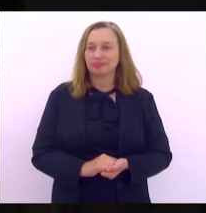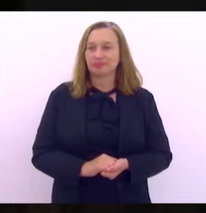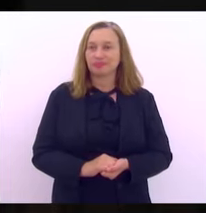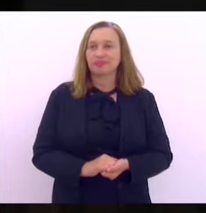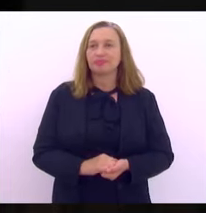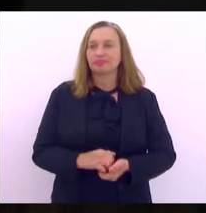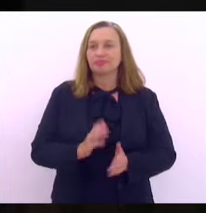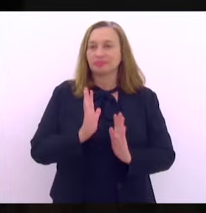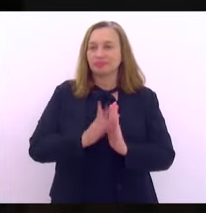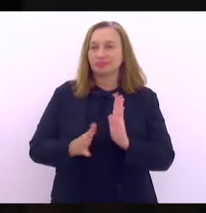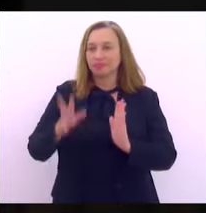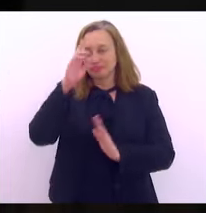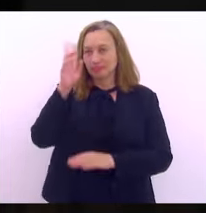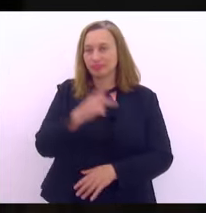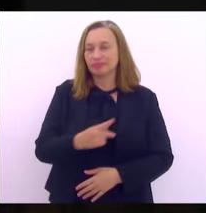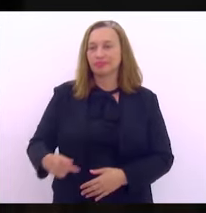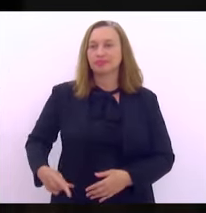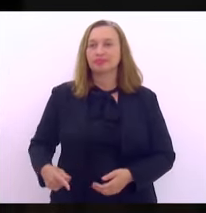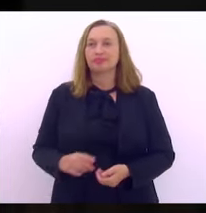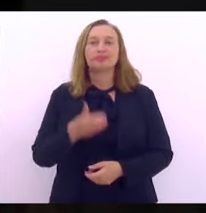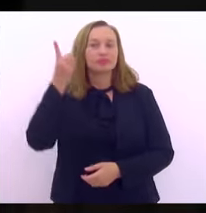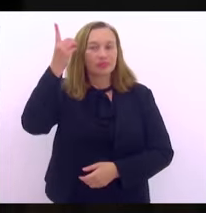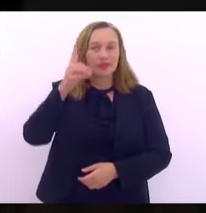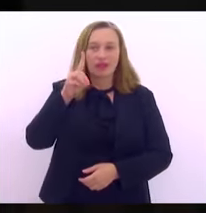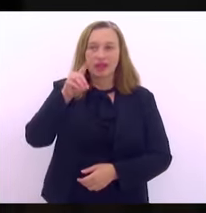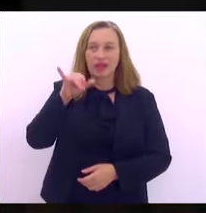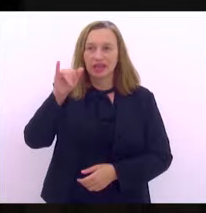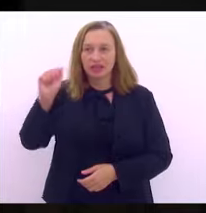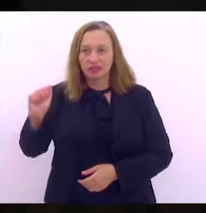Pela ordem, presidente. Deputada Índia Armelau.